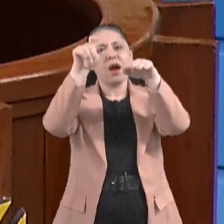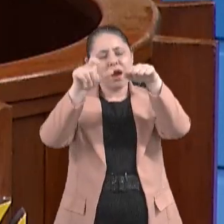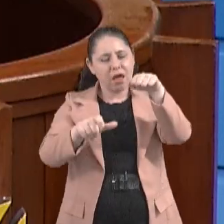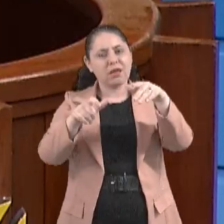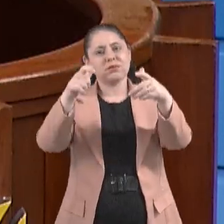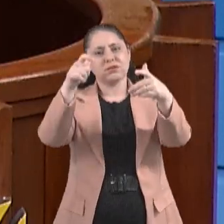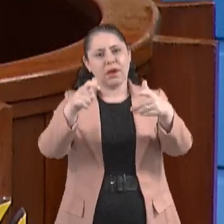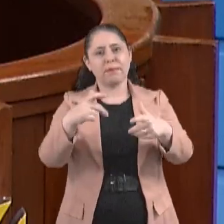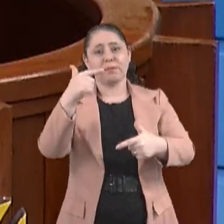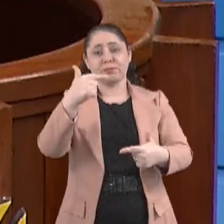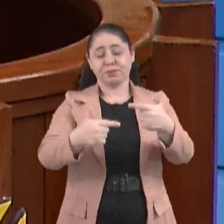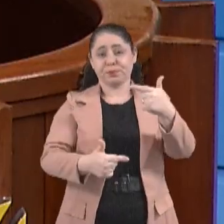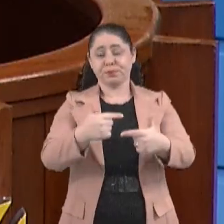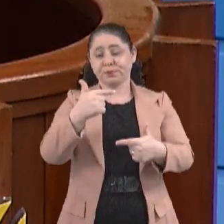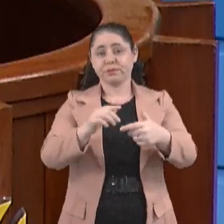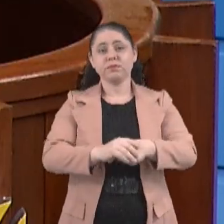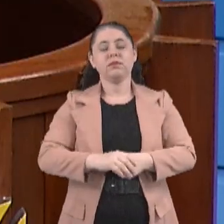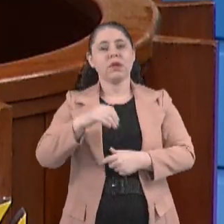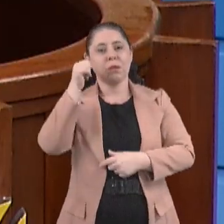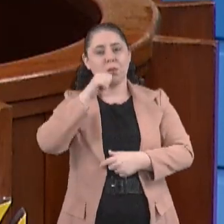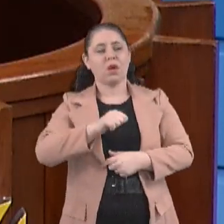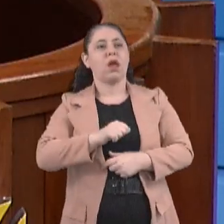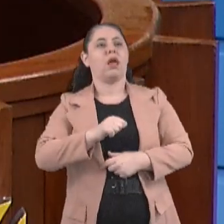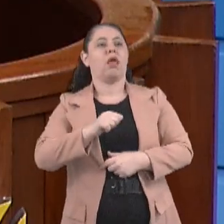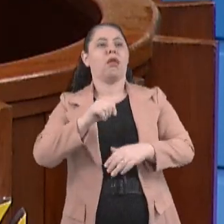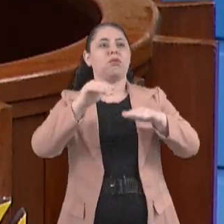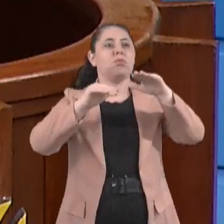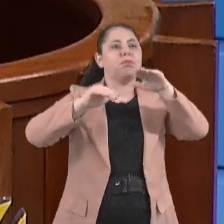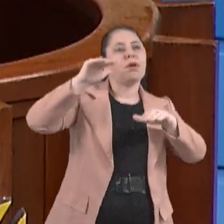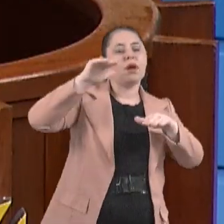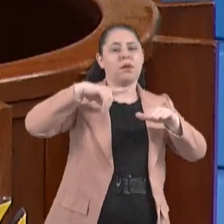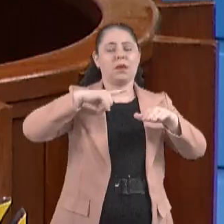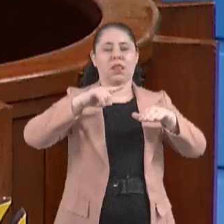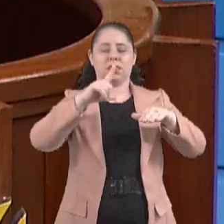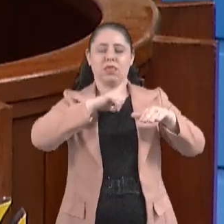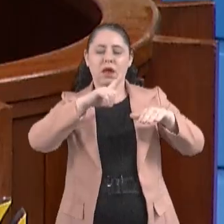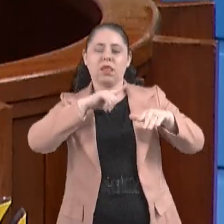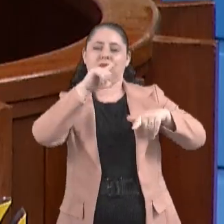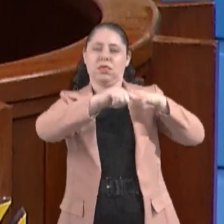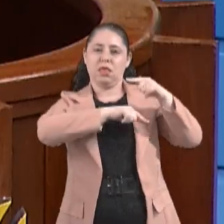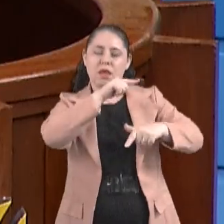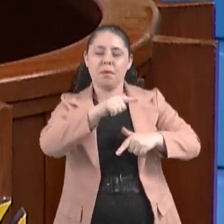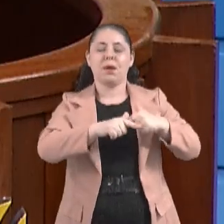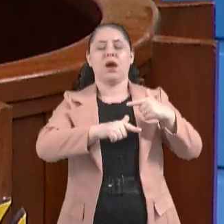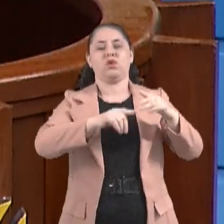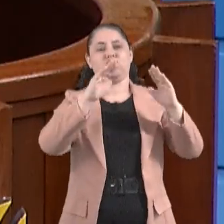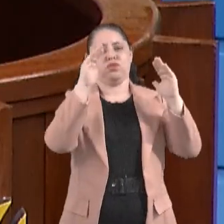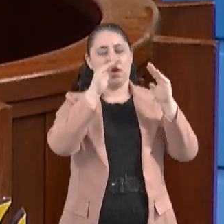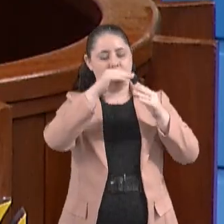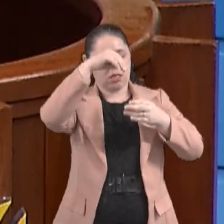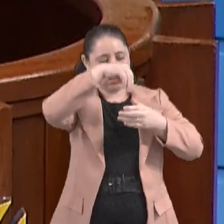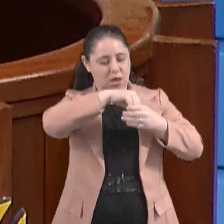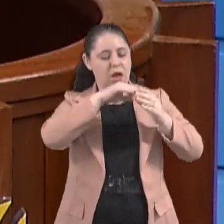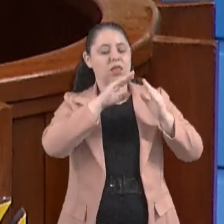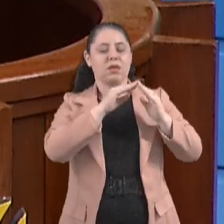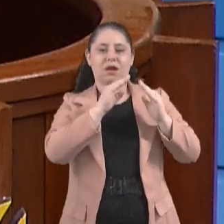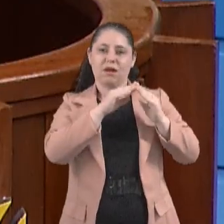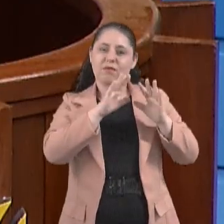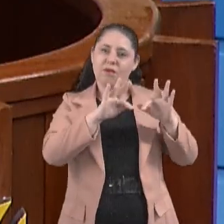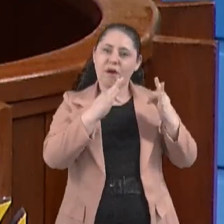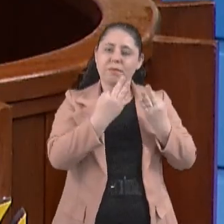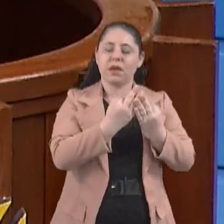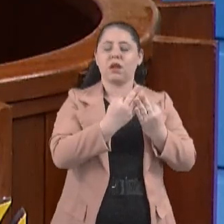da política, enquanto as mulheres estiverem sobrecarregadas com o trabalho doméstico dentro das suas